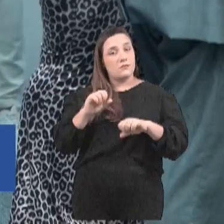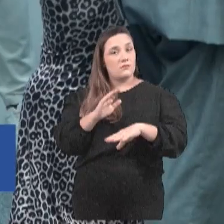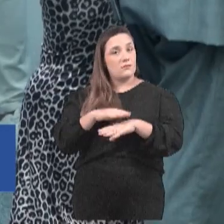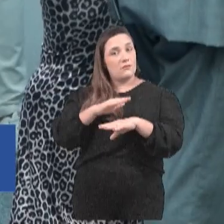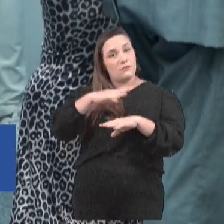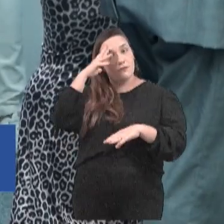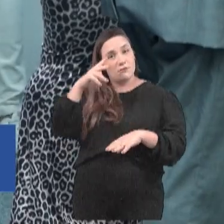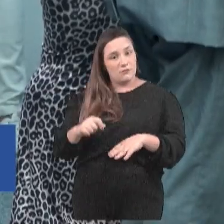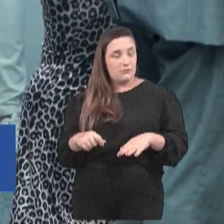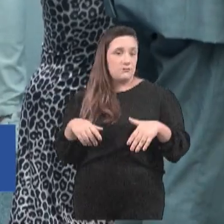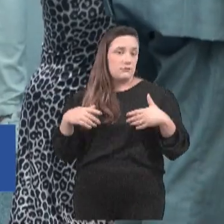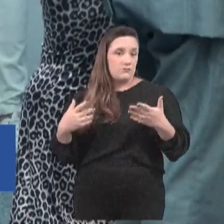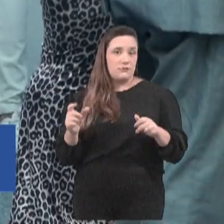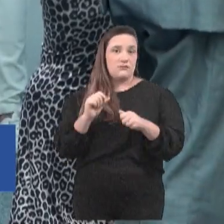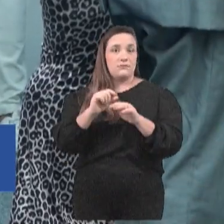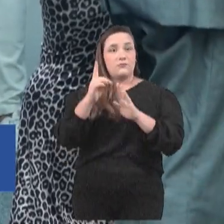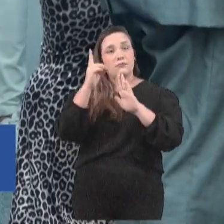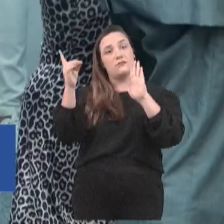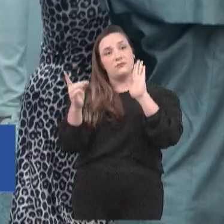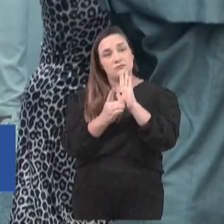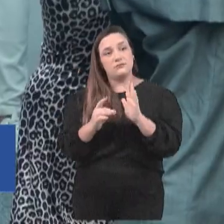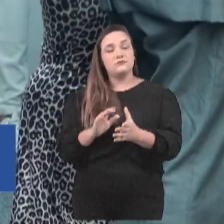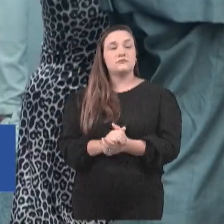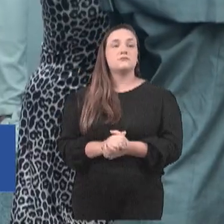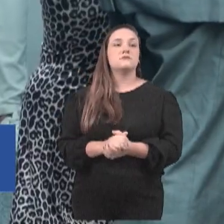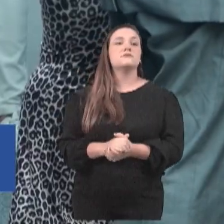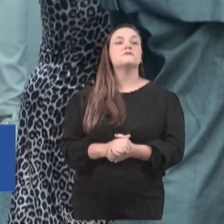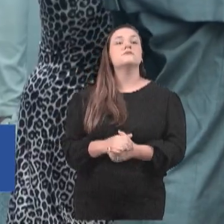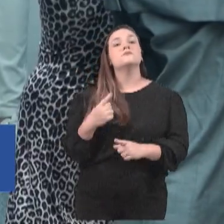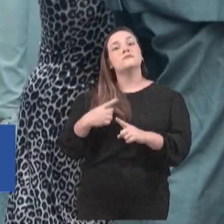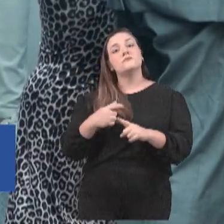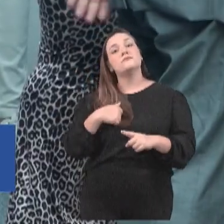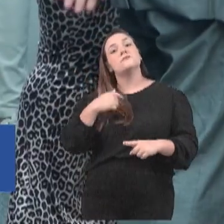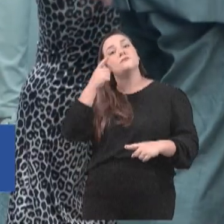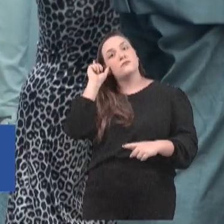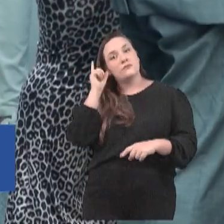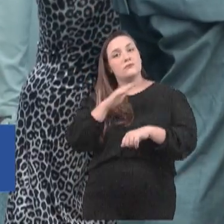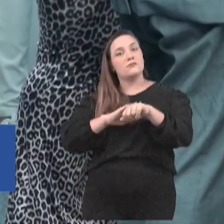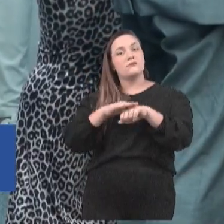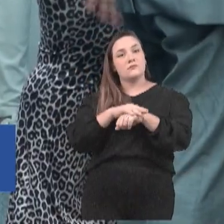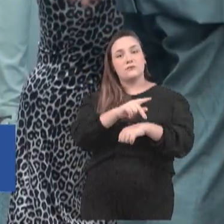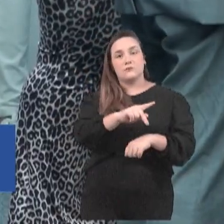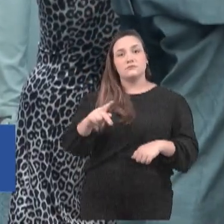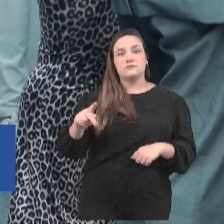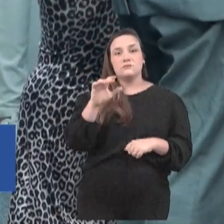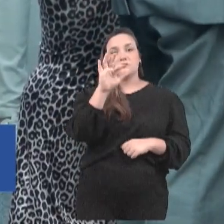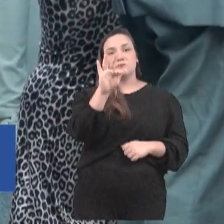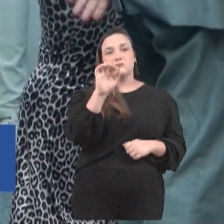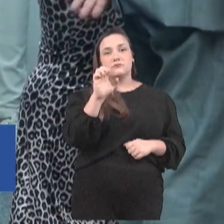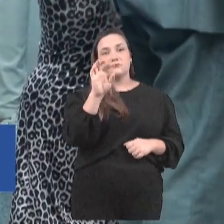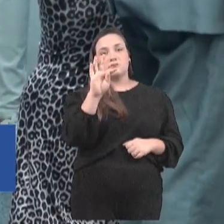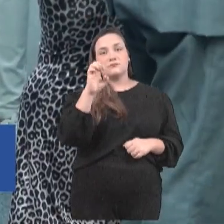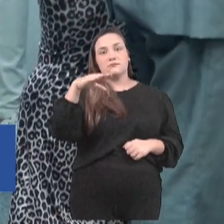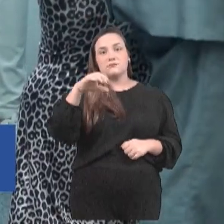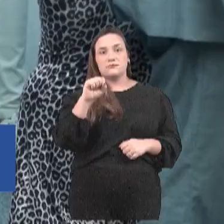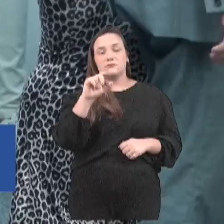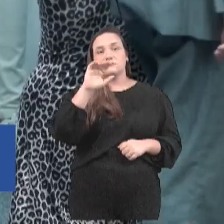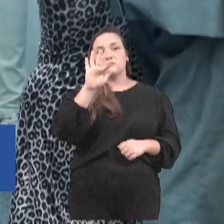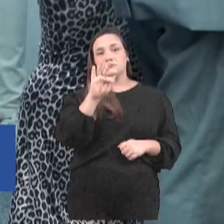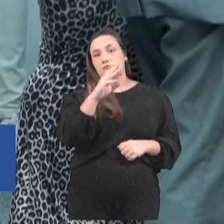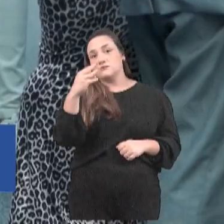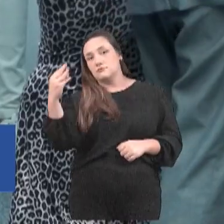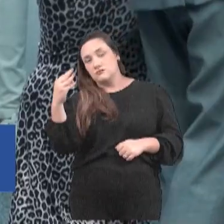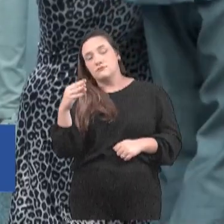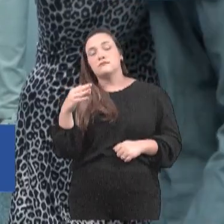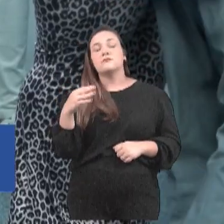um decreto fazendo isso. Ontem eu tive conversando com o presidente da FETEMES, professor Jaime,